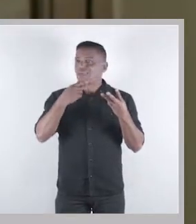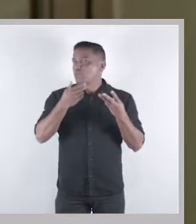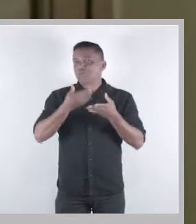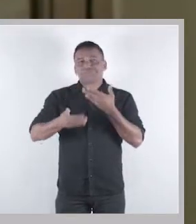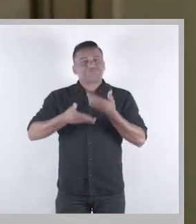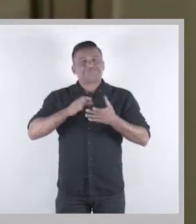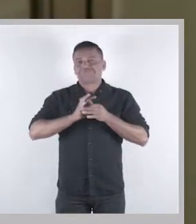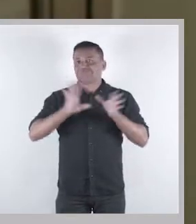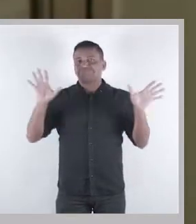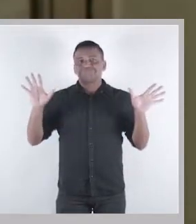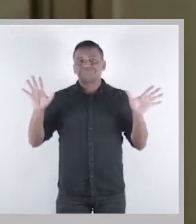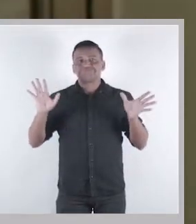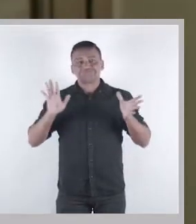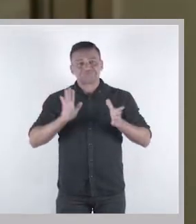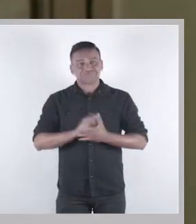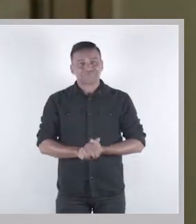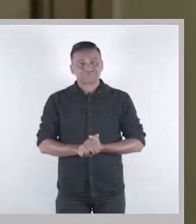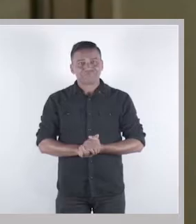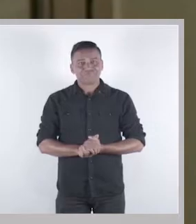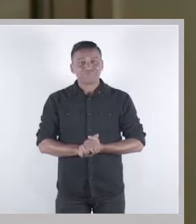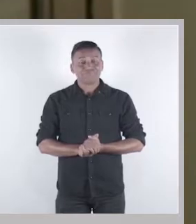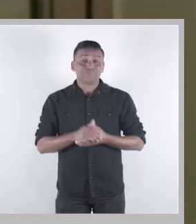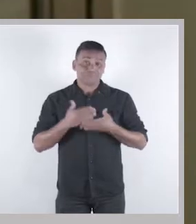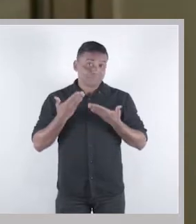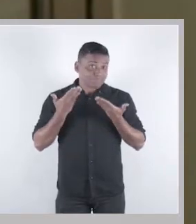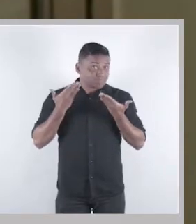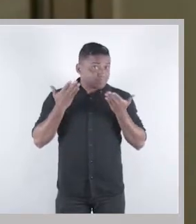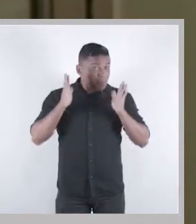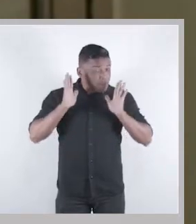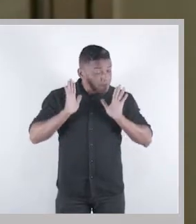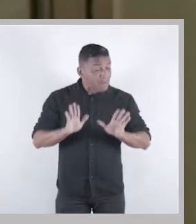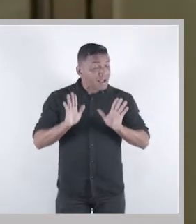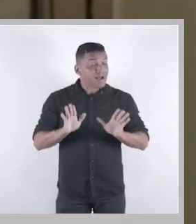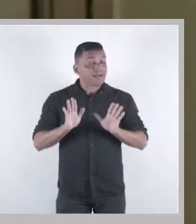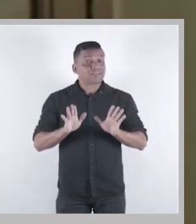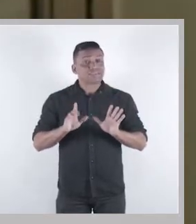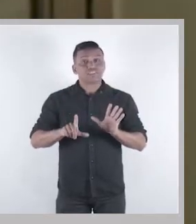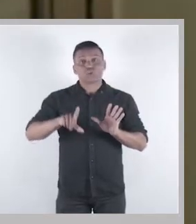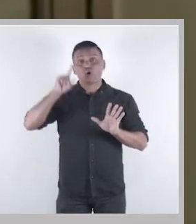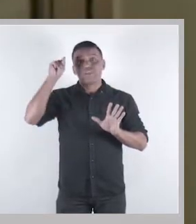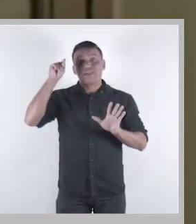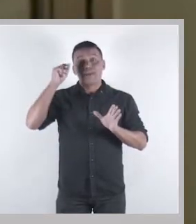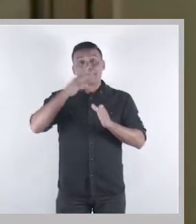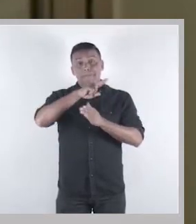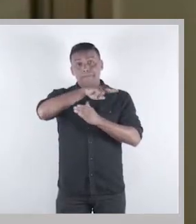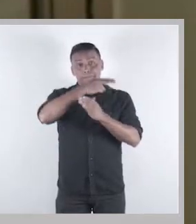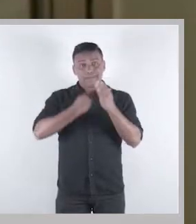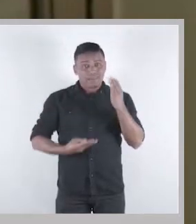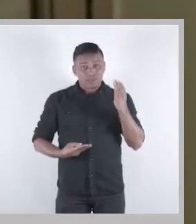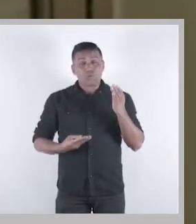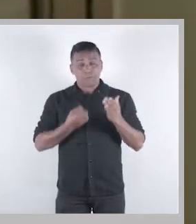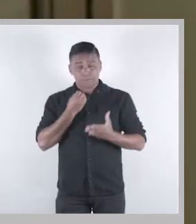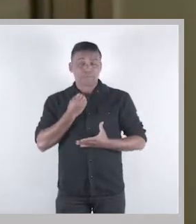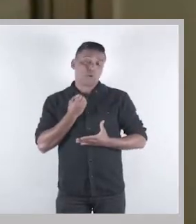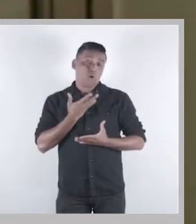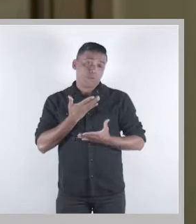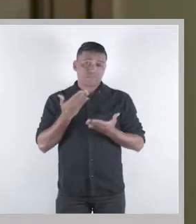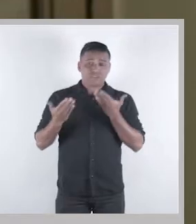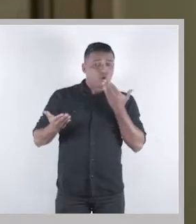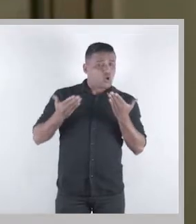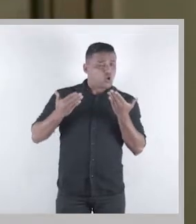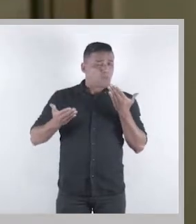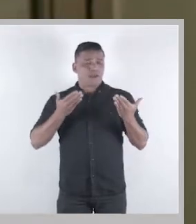eu acho que a opção de pó cabelinho é boa até para na para o leitor comparar nessas as soluções encontradas